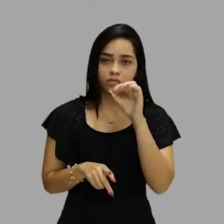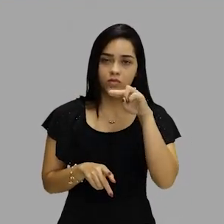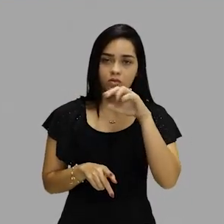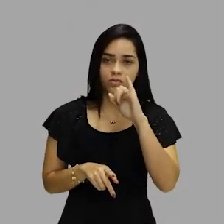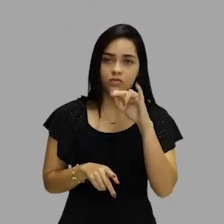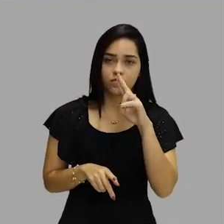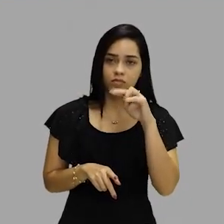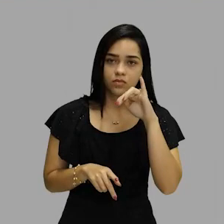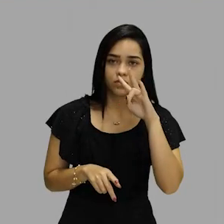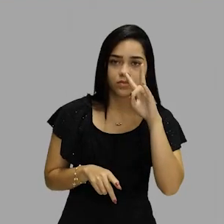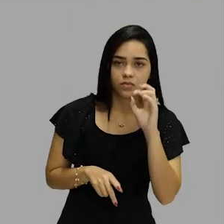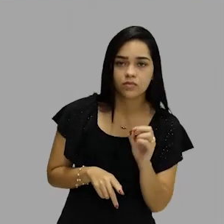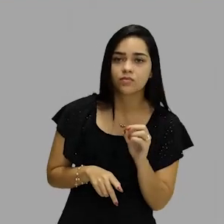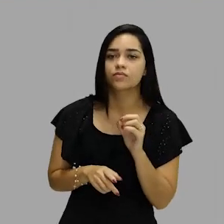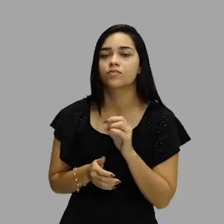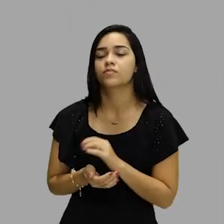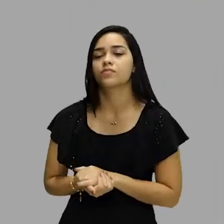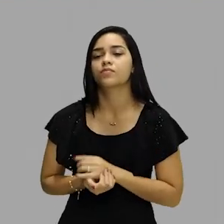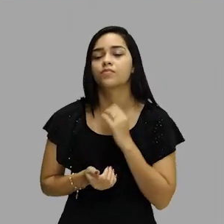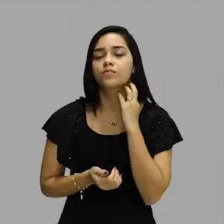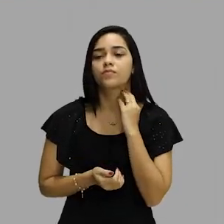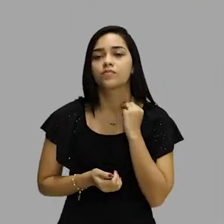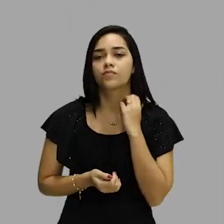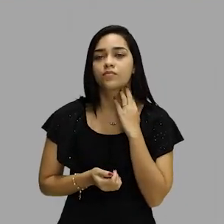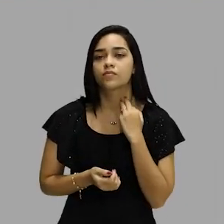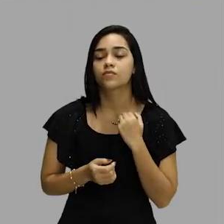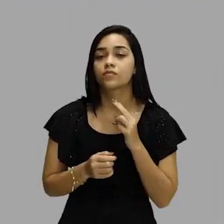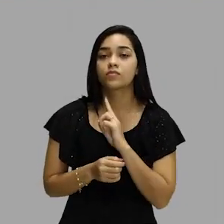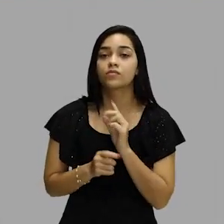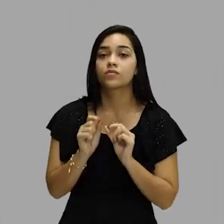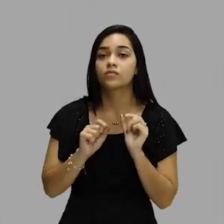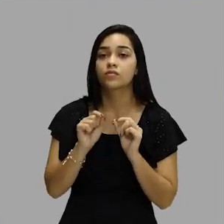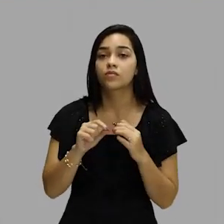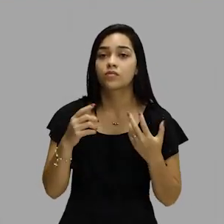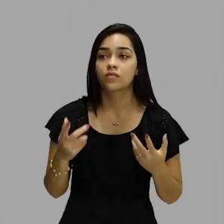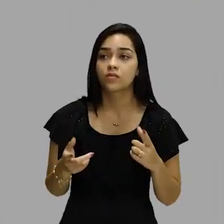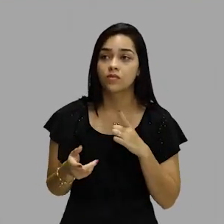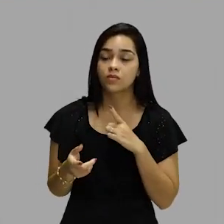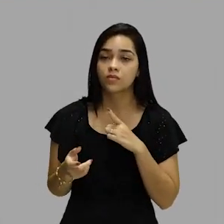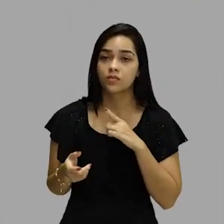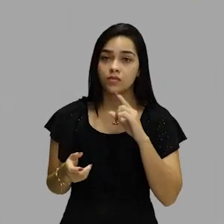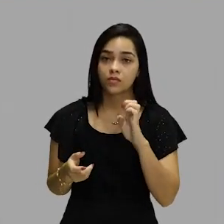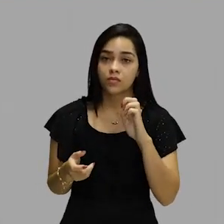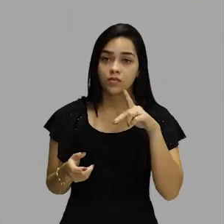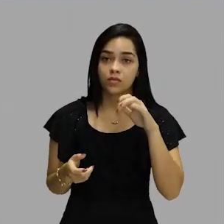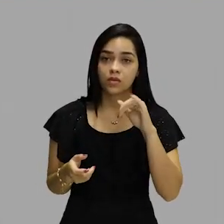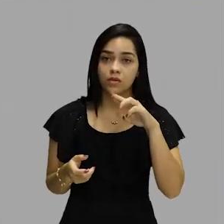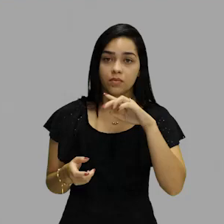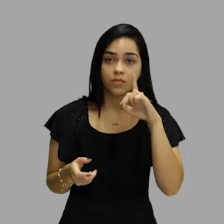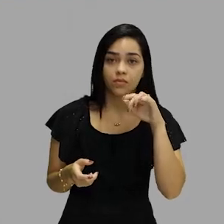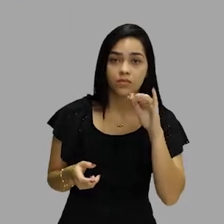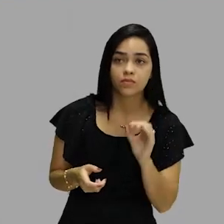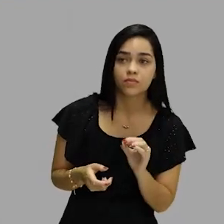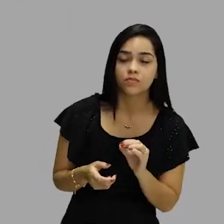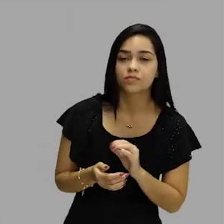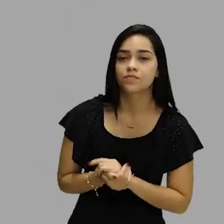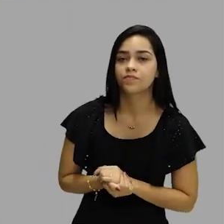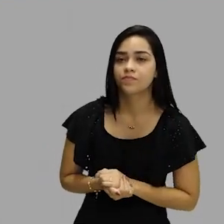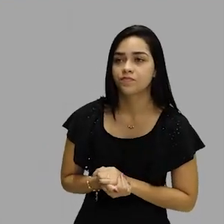Essa camada de tecido conjuntivo é chamada de epimísio, ok?